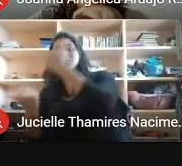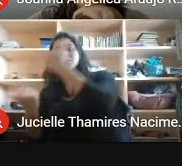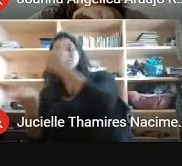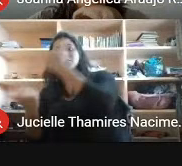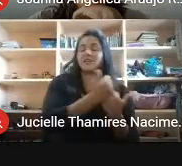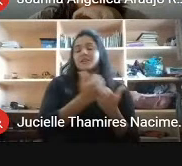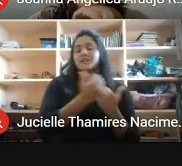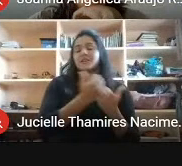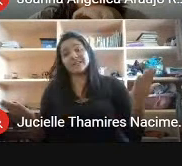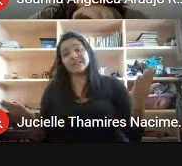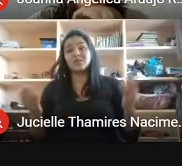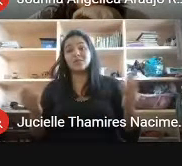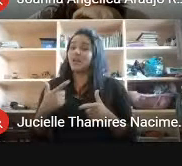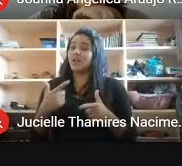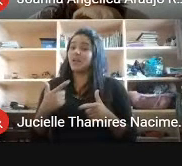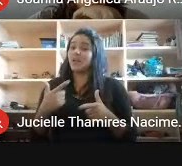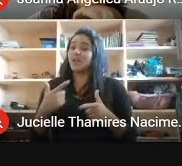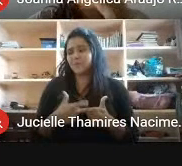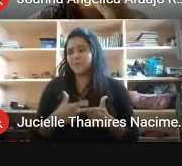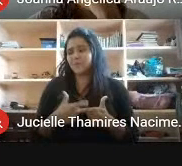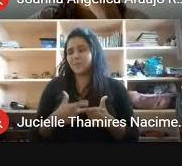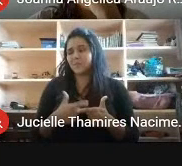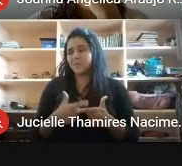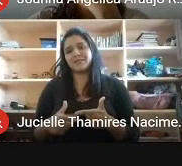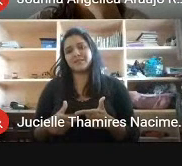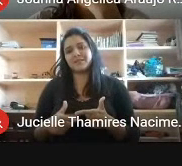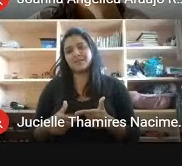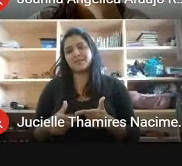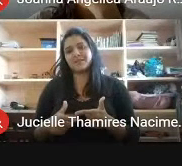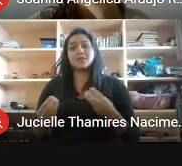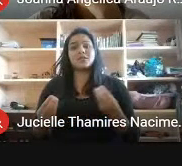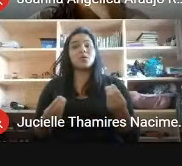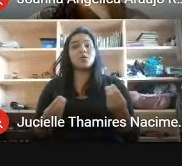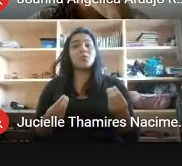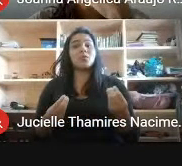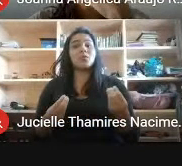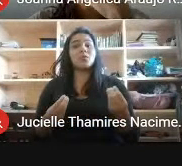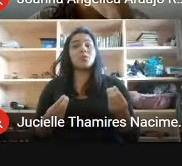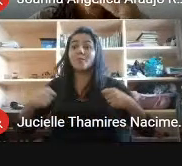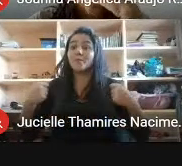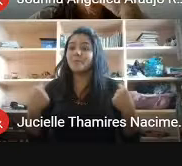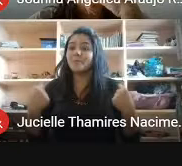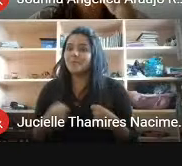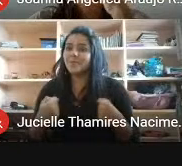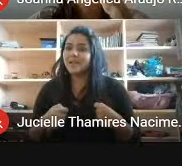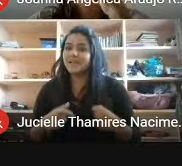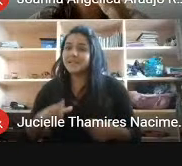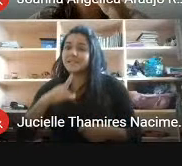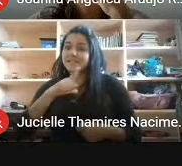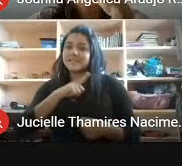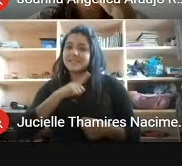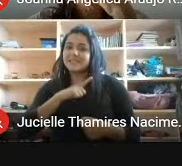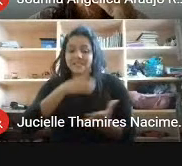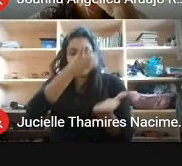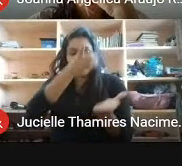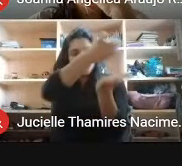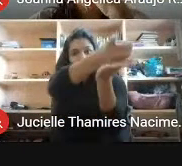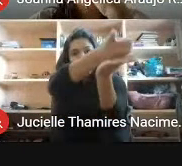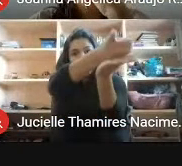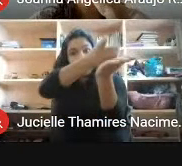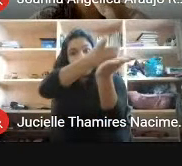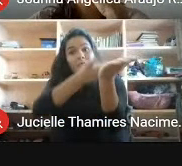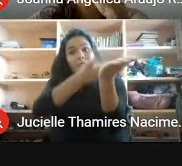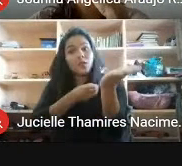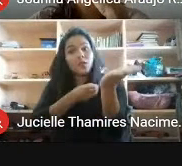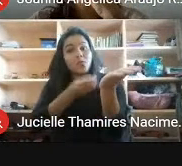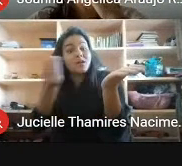problema está expresso nos documentos legais que norteiam uma gestão. Eu não preciso ter um